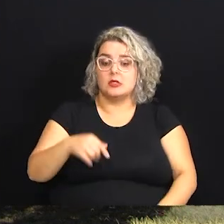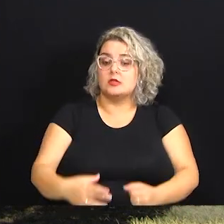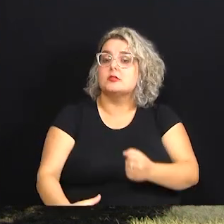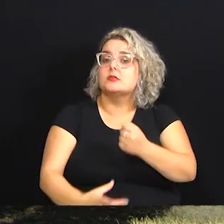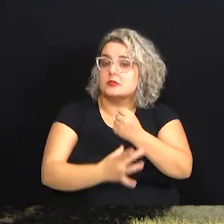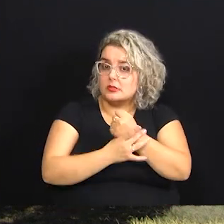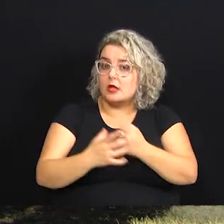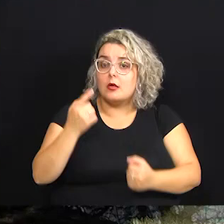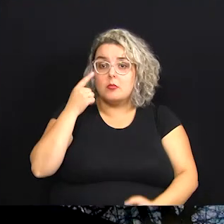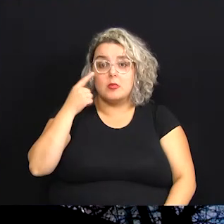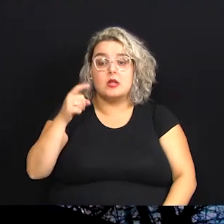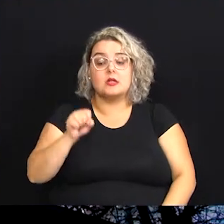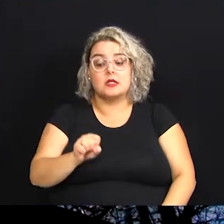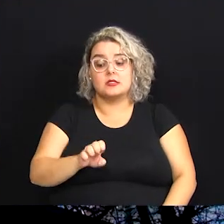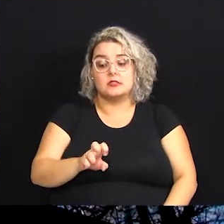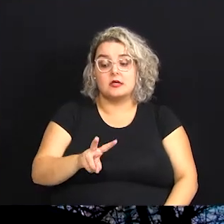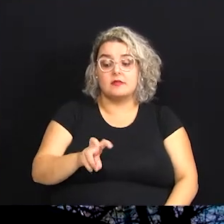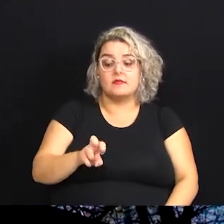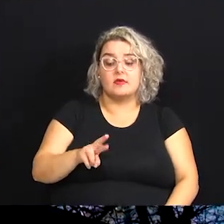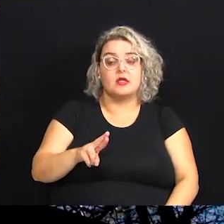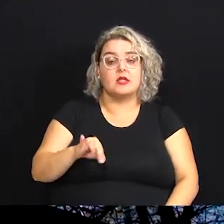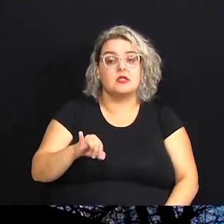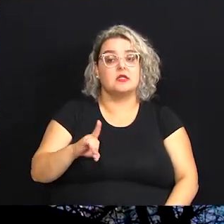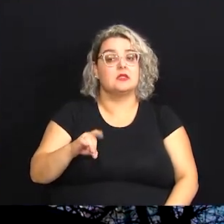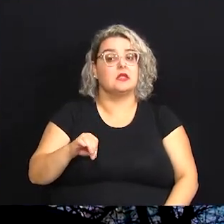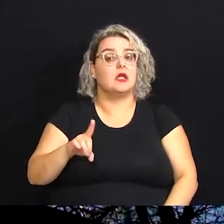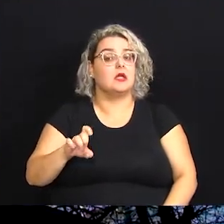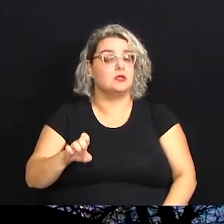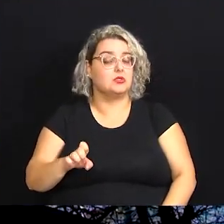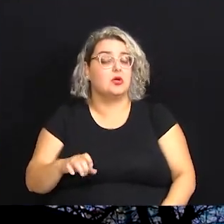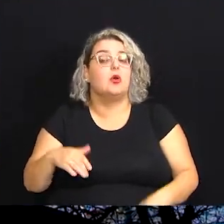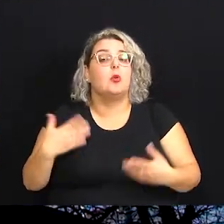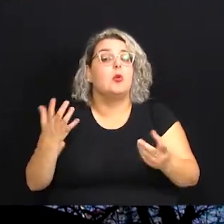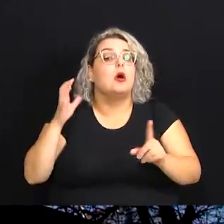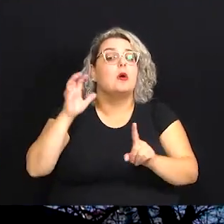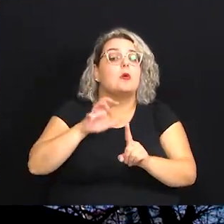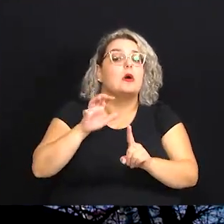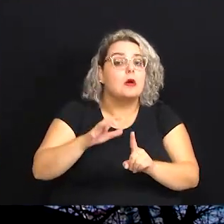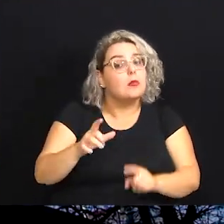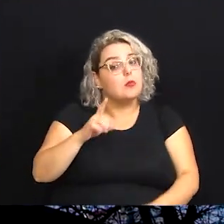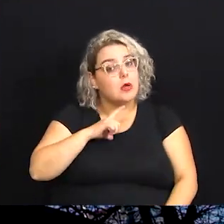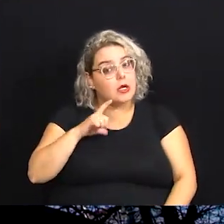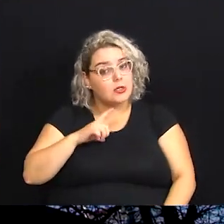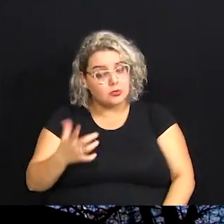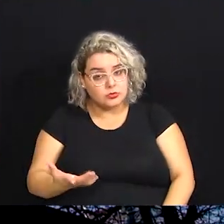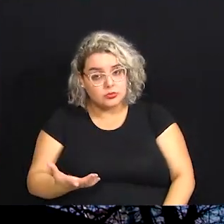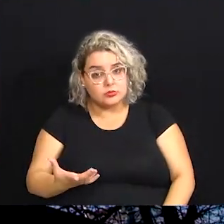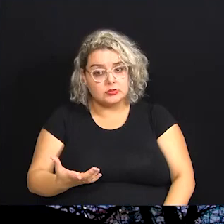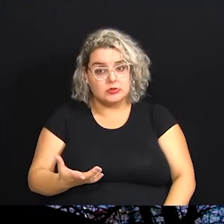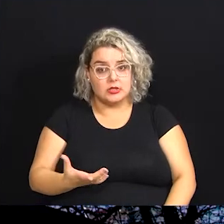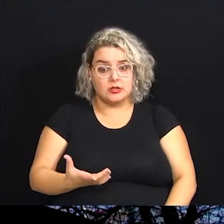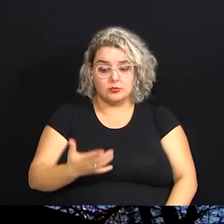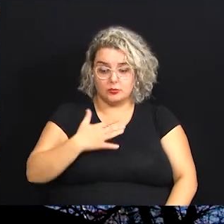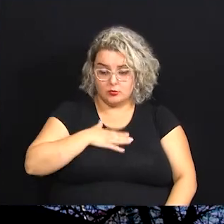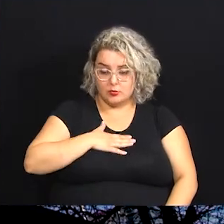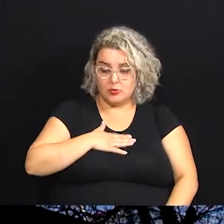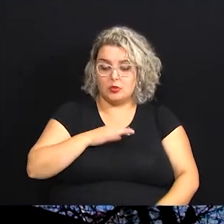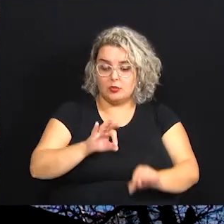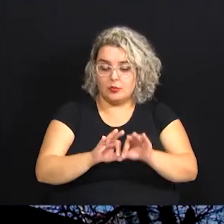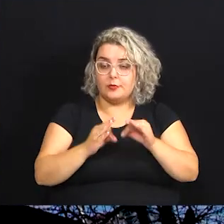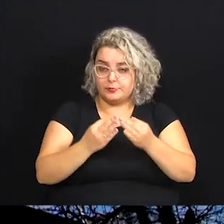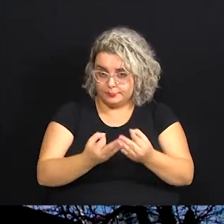seguros que a gente deve pensar na severidade. Qual é o impacto que deve causar no meu